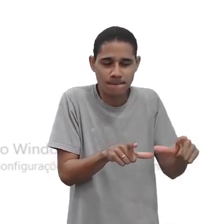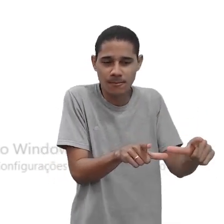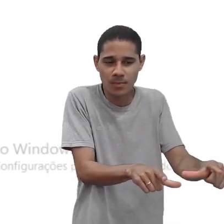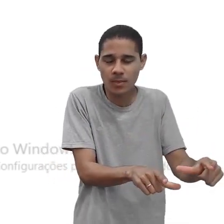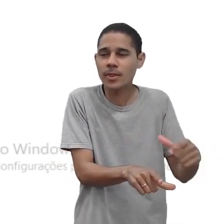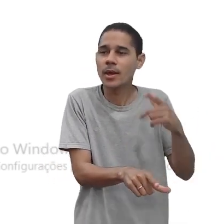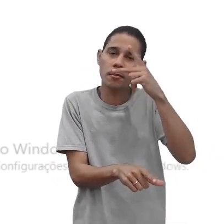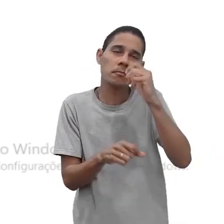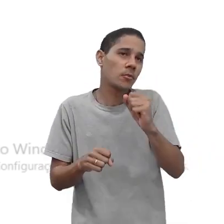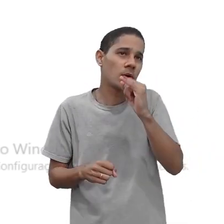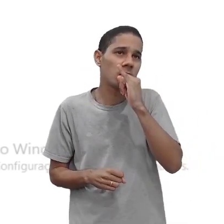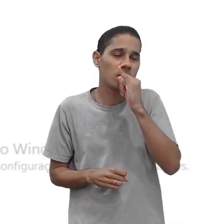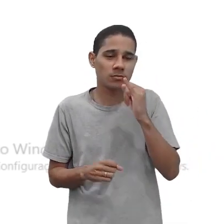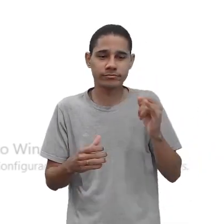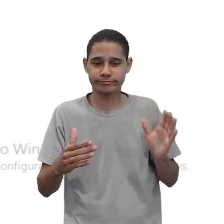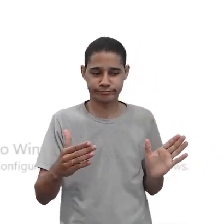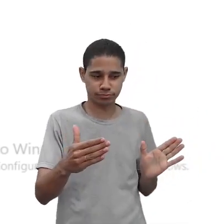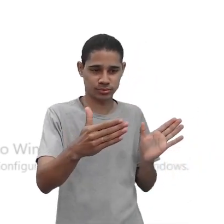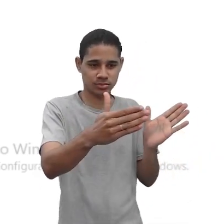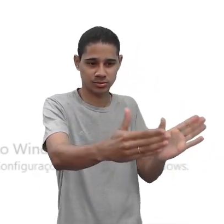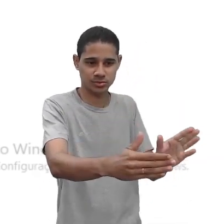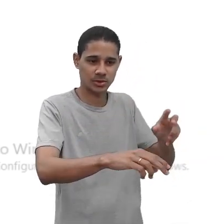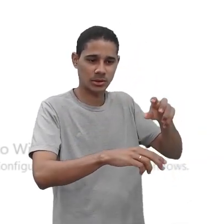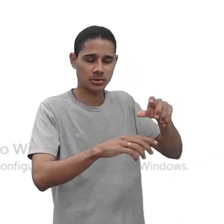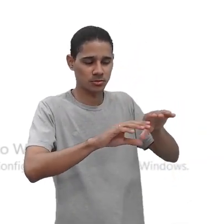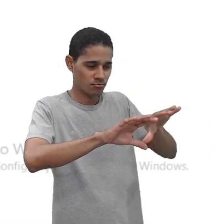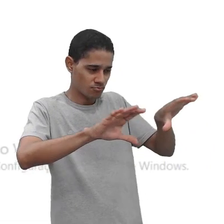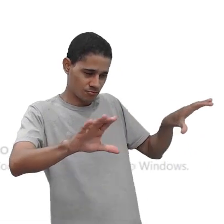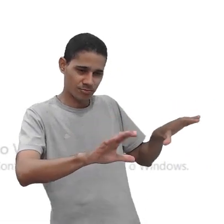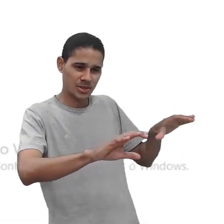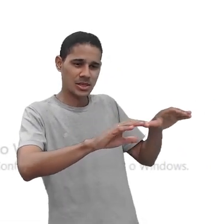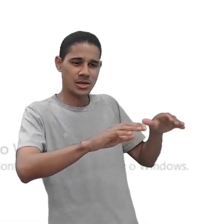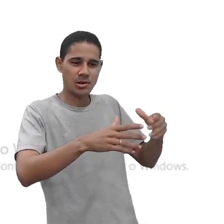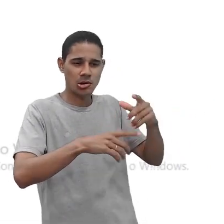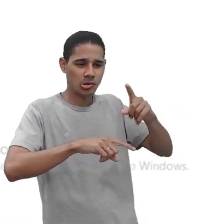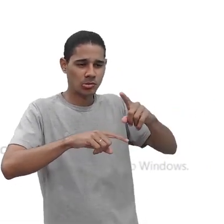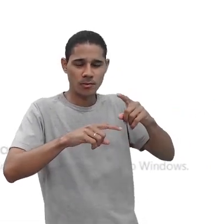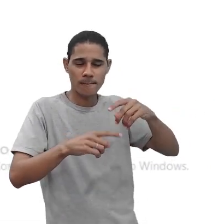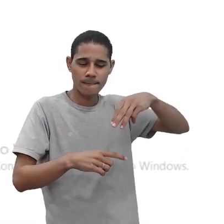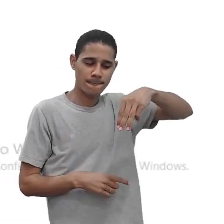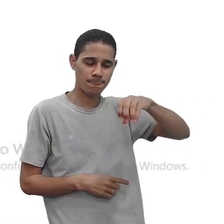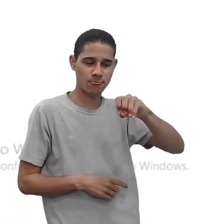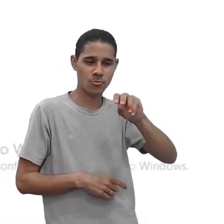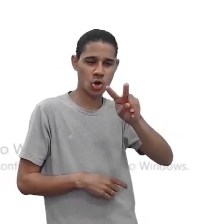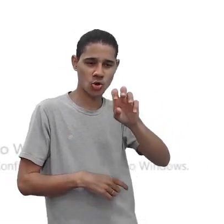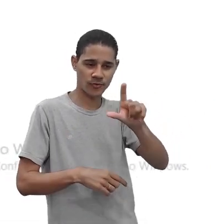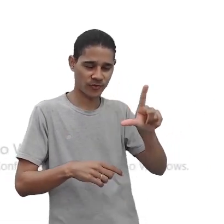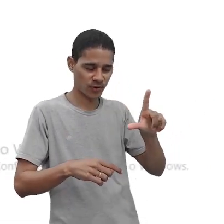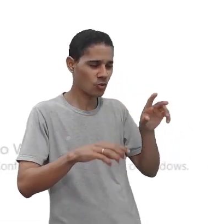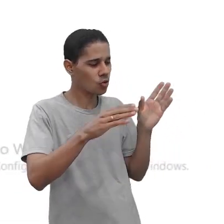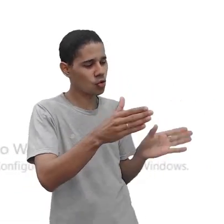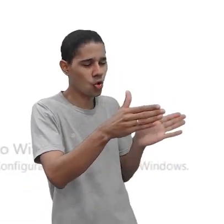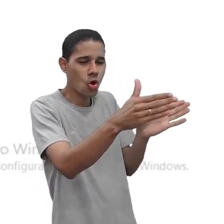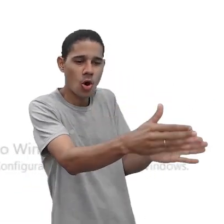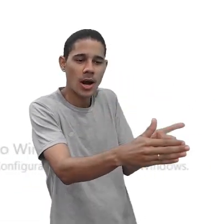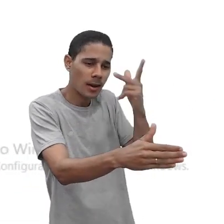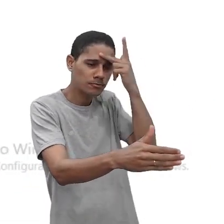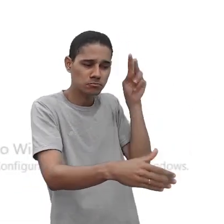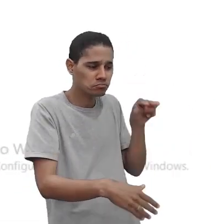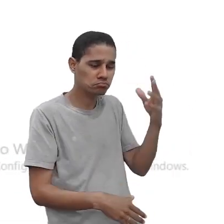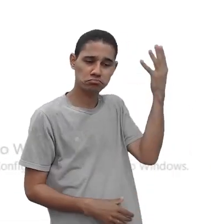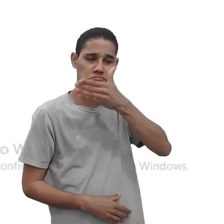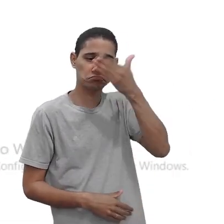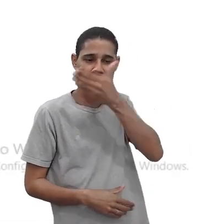pode colocar lá um móvel, né, para estar justamente evitando, né, de estar mostrando aí